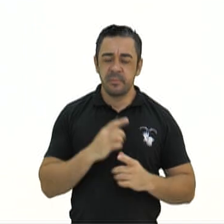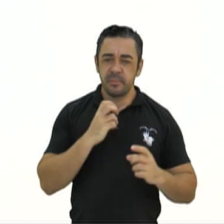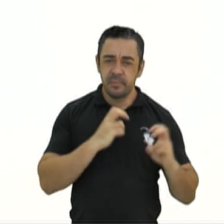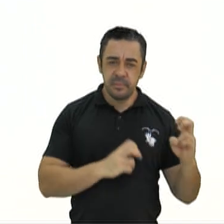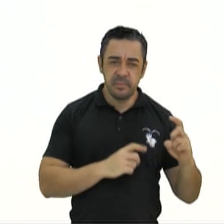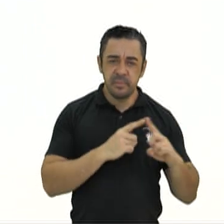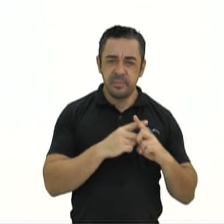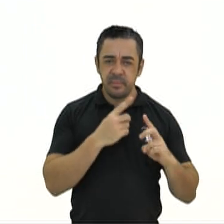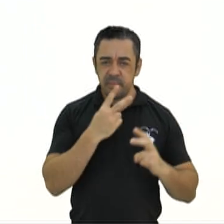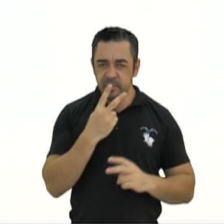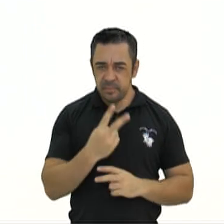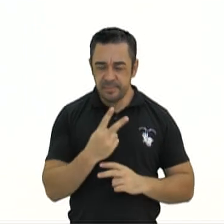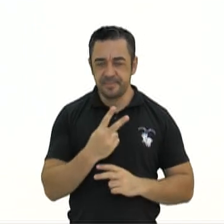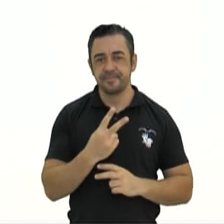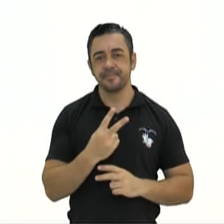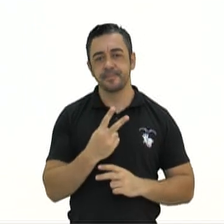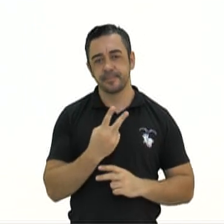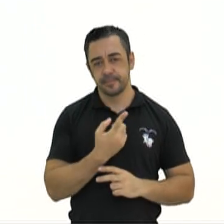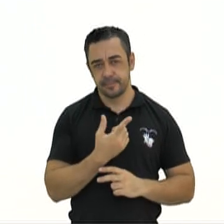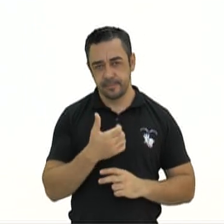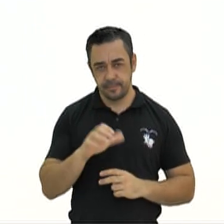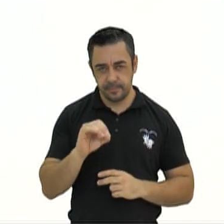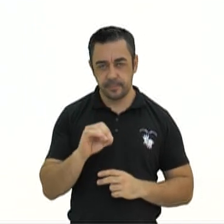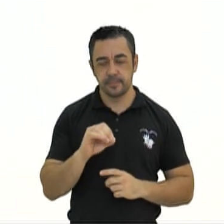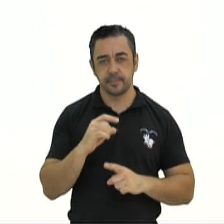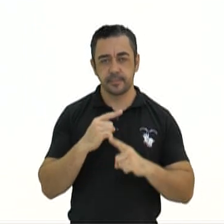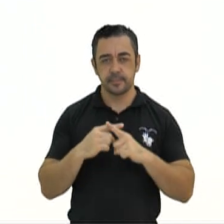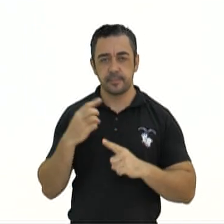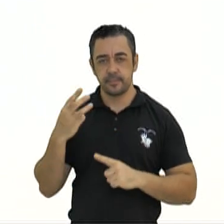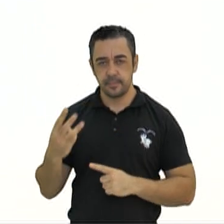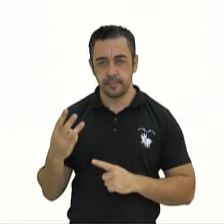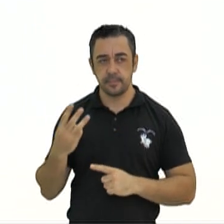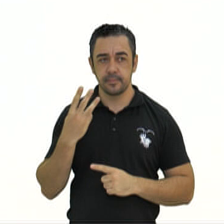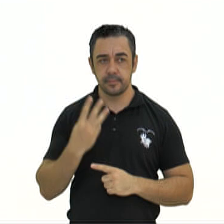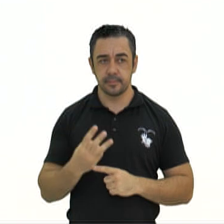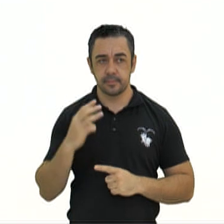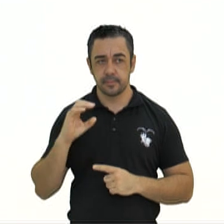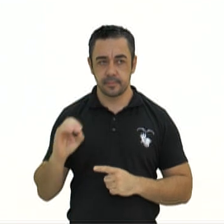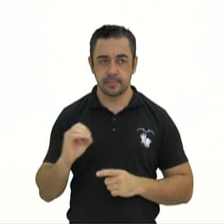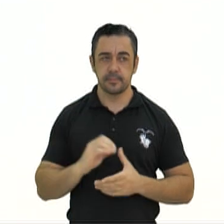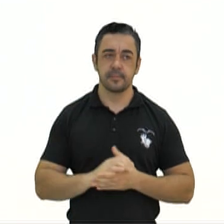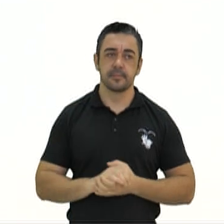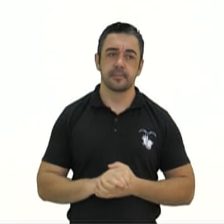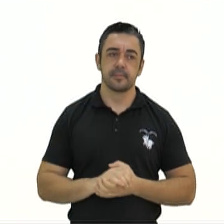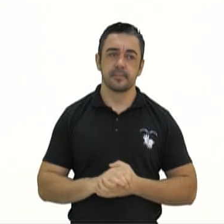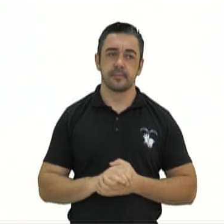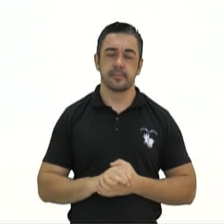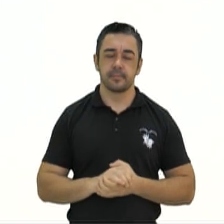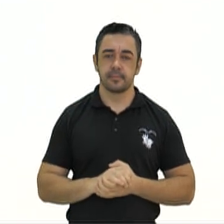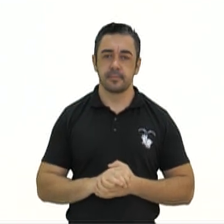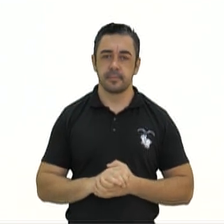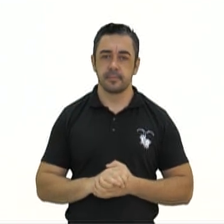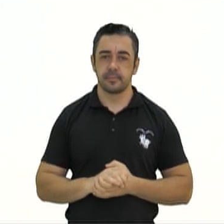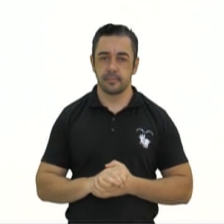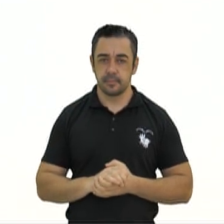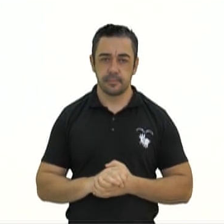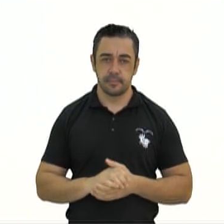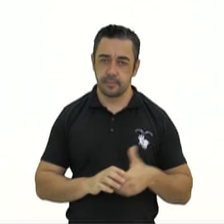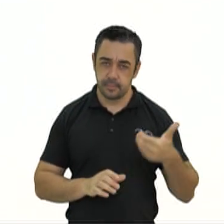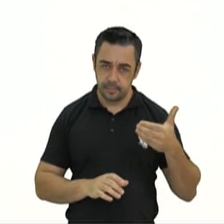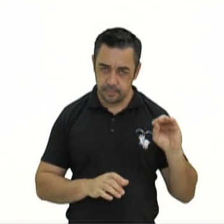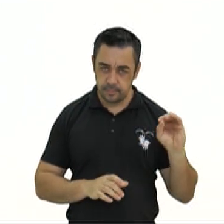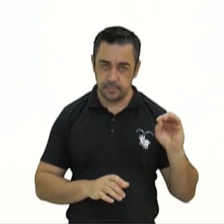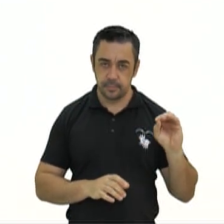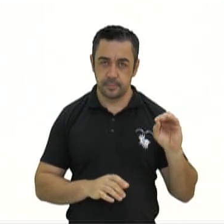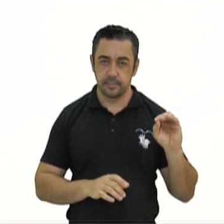vezes 2 vezes 3, tá bom? Então, vamos lá. 5 vezes 2 aí é quanto? De cabeça, né,